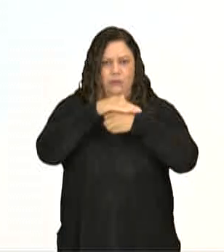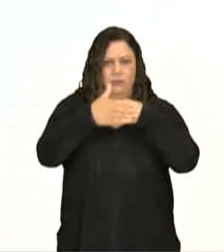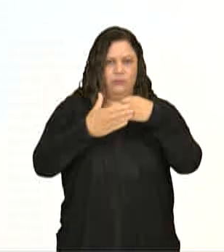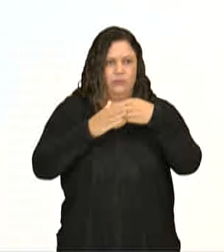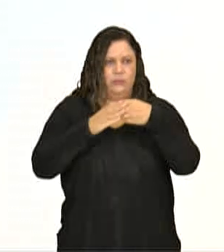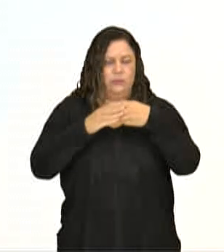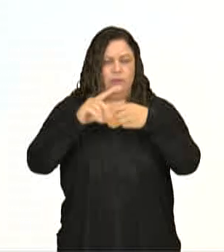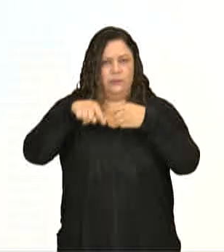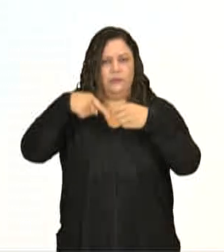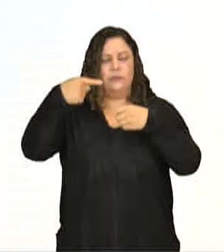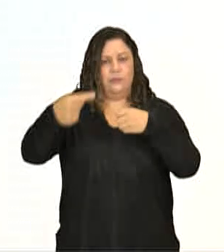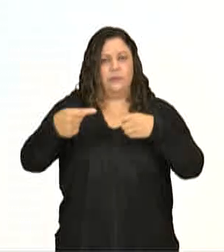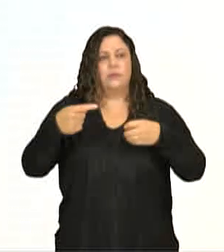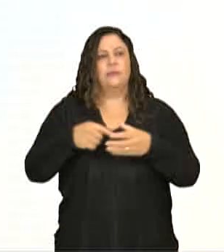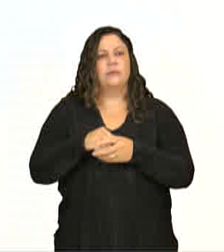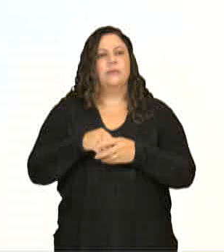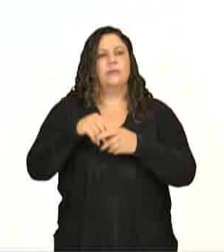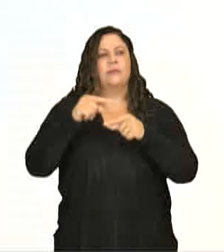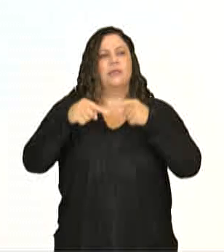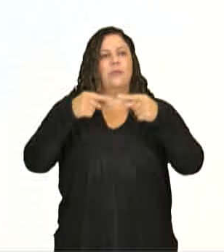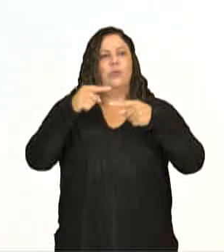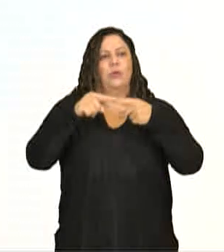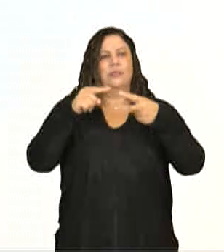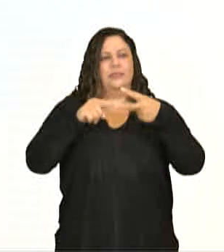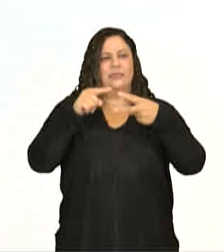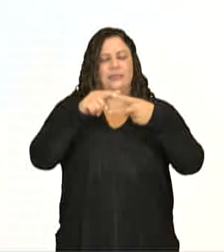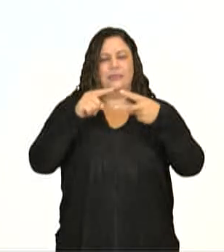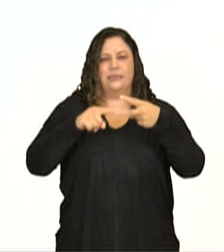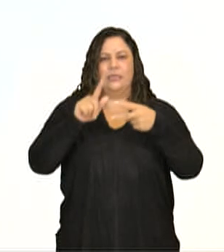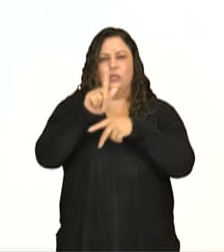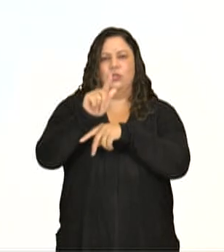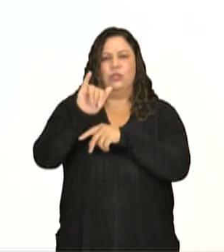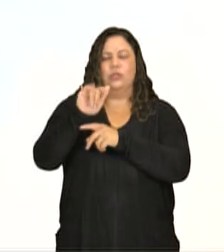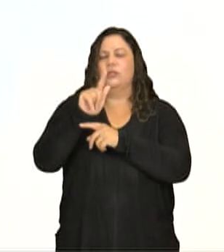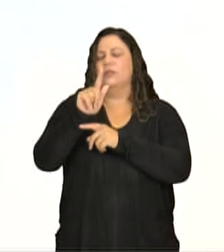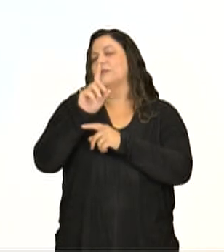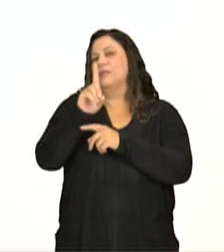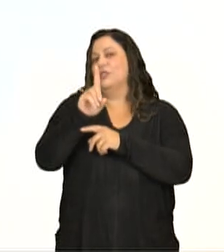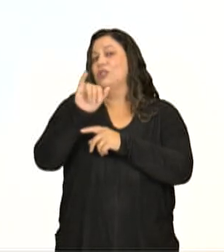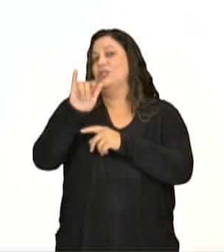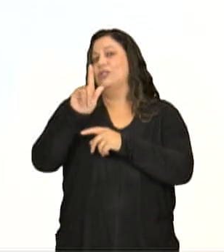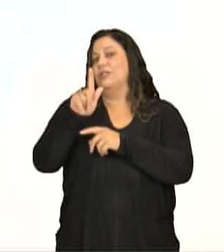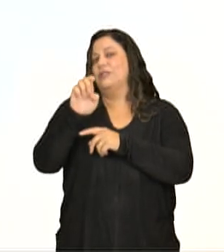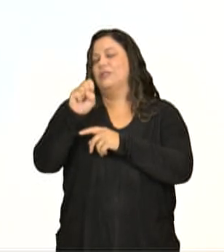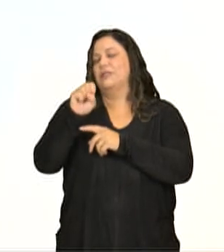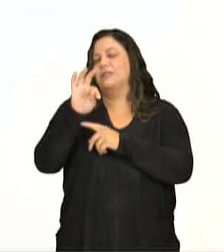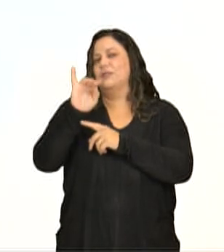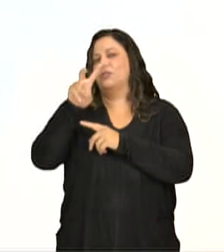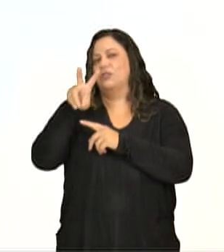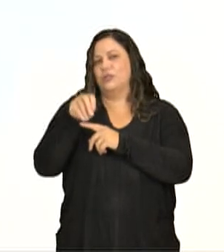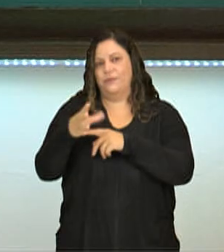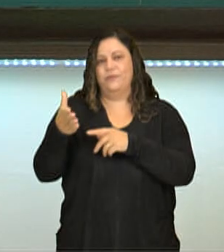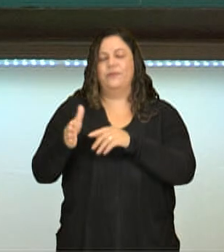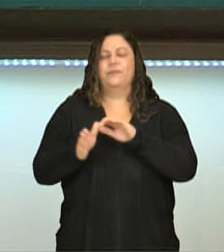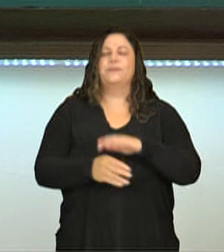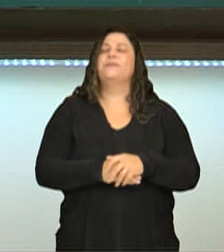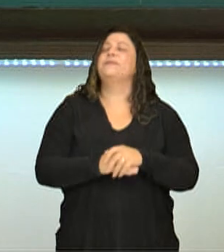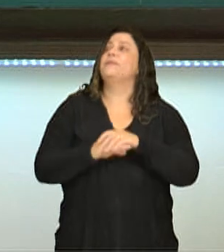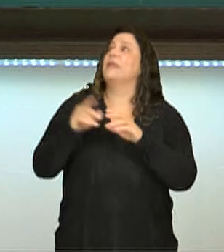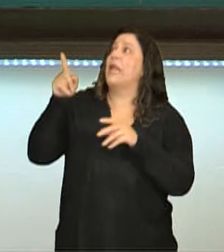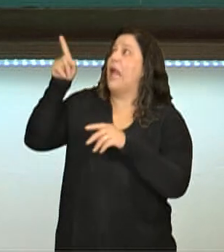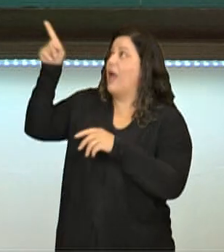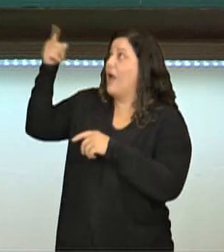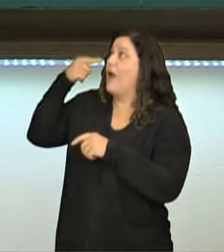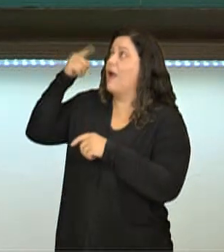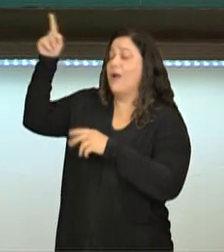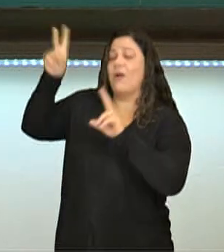nos lisossomos, forma o chamado vacúolo digestivo. Ok? Muito bem, gente. Uma proposta para você fazer na sua